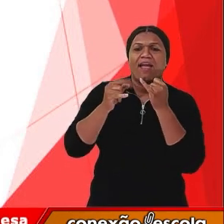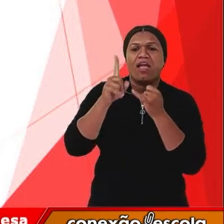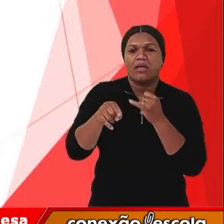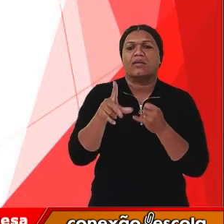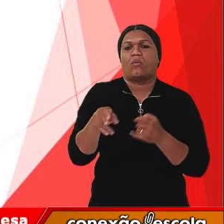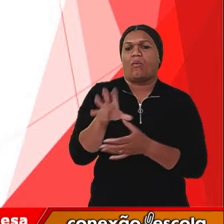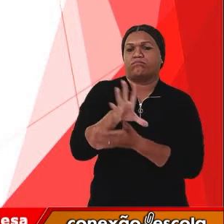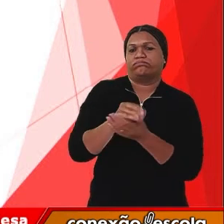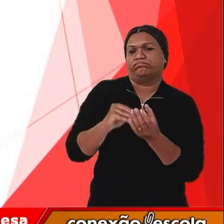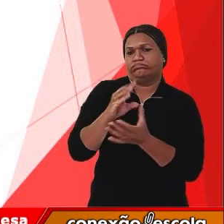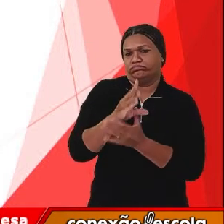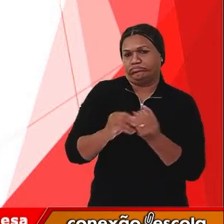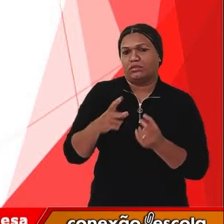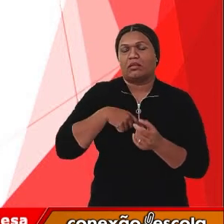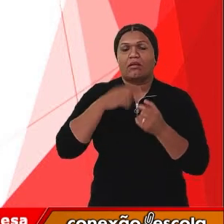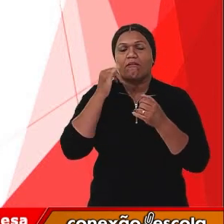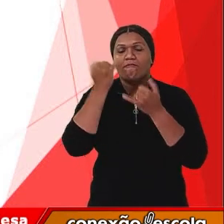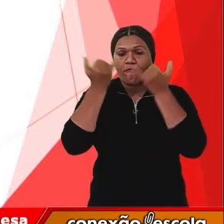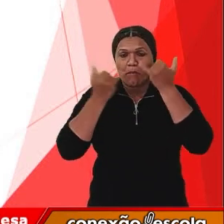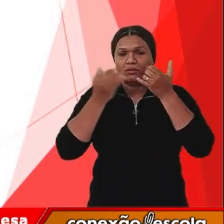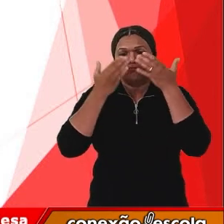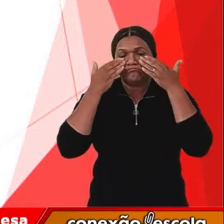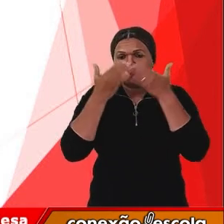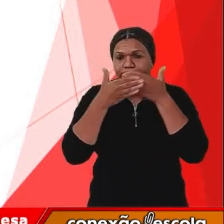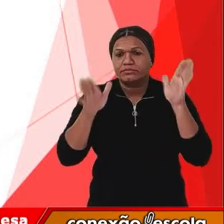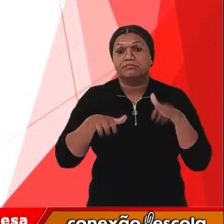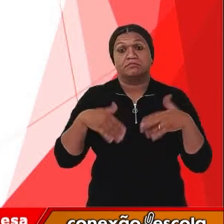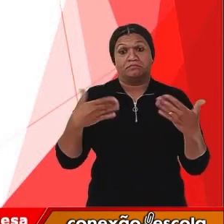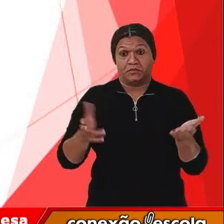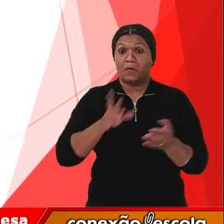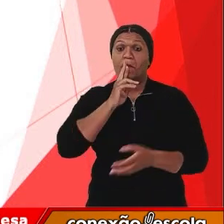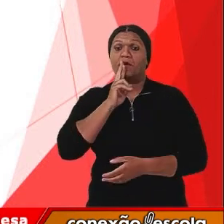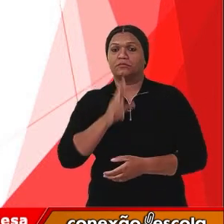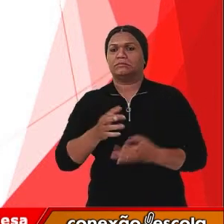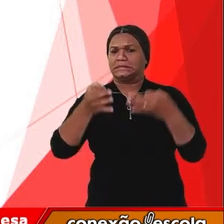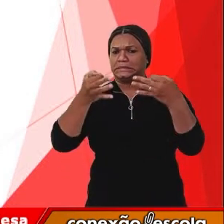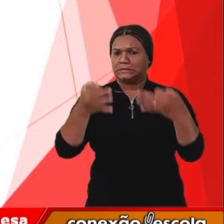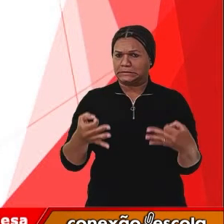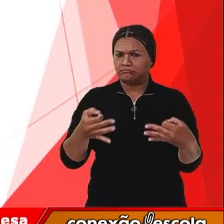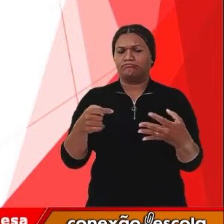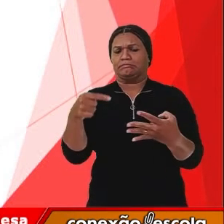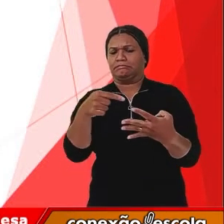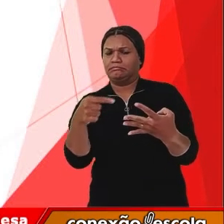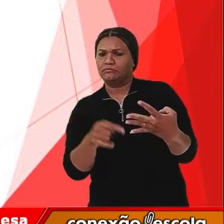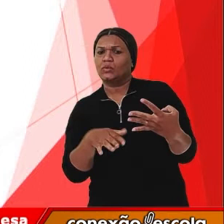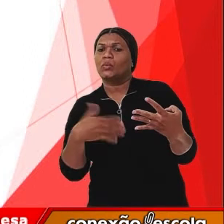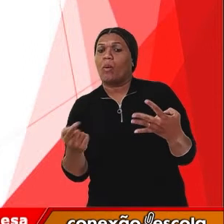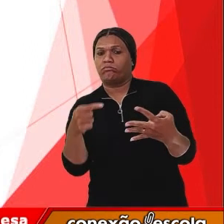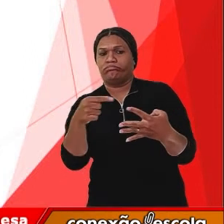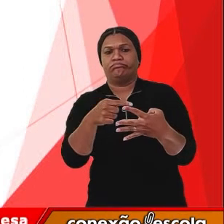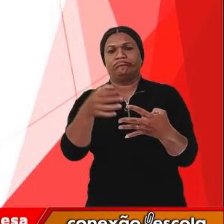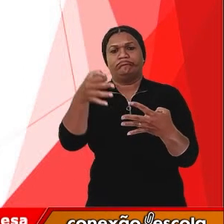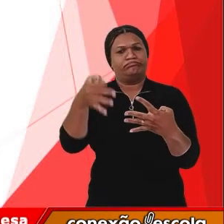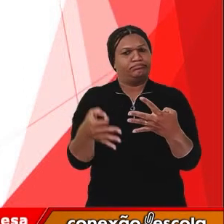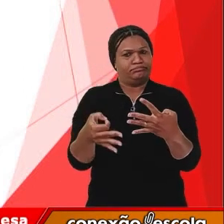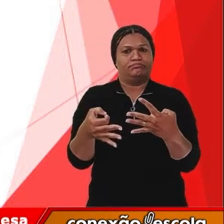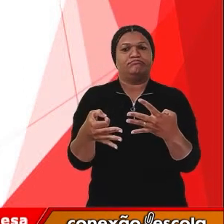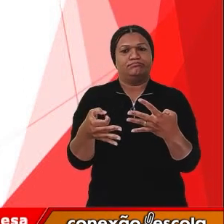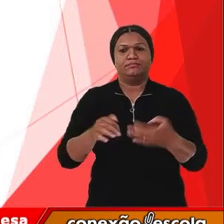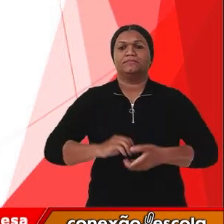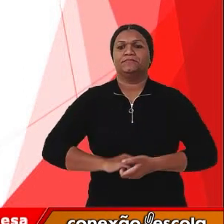ele está escrita de explícita portanto a resposta correta só pode ser alternativa